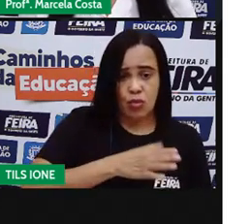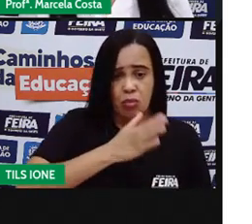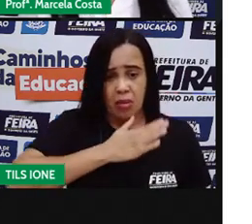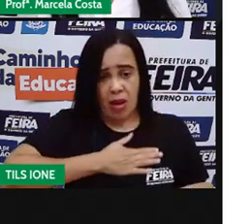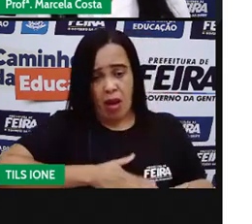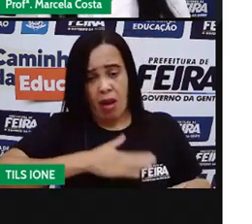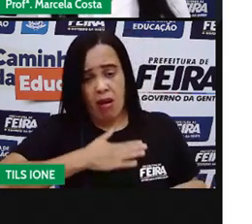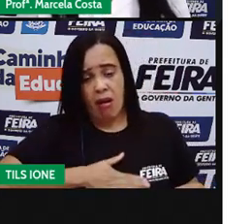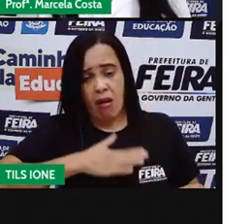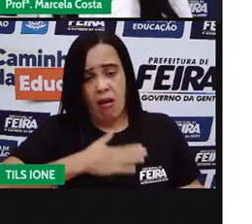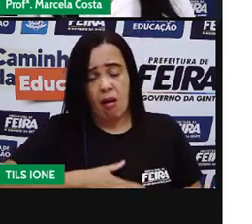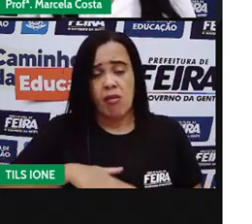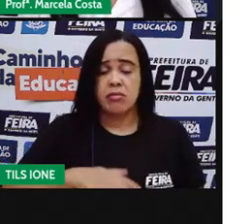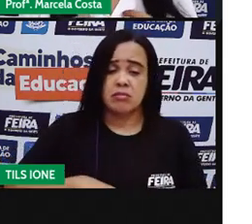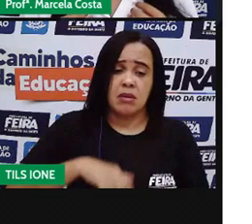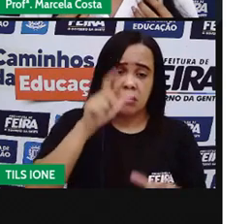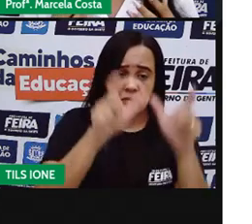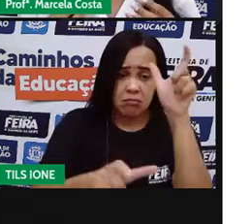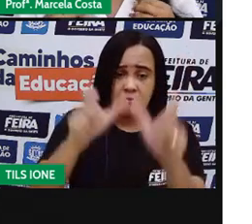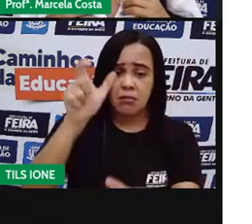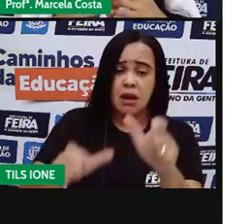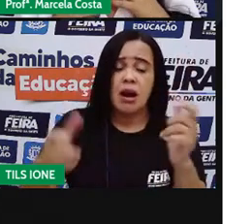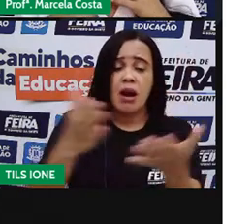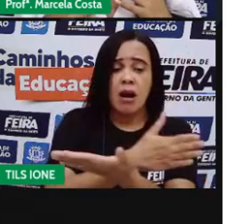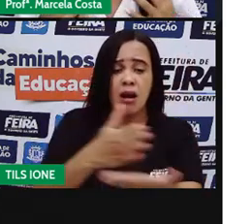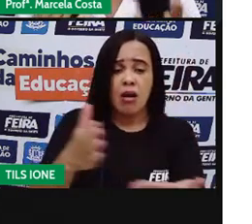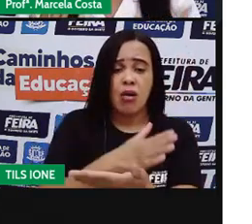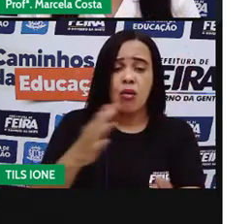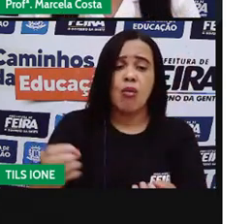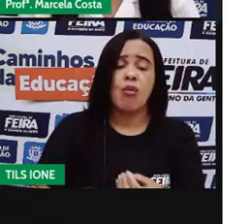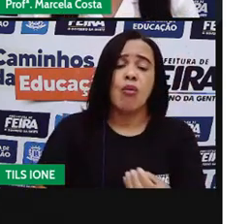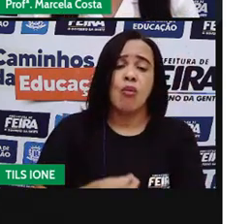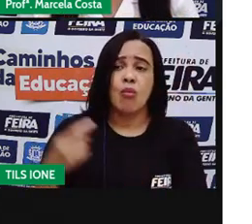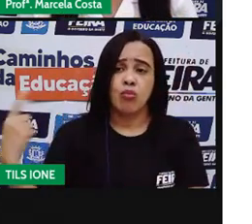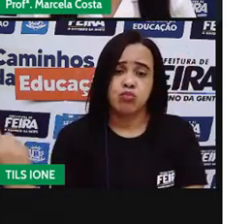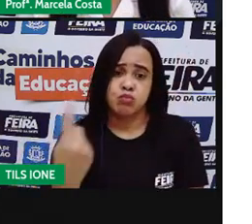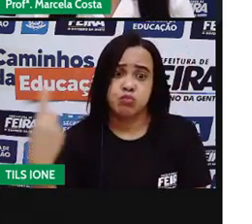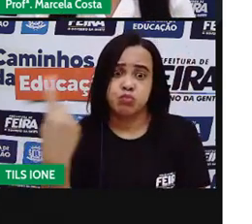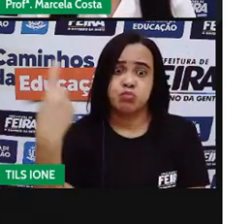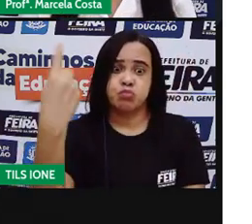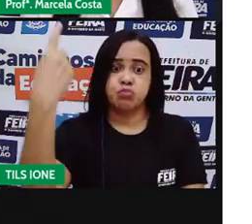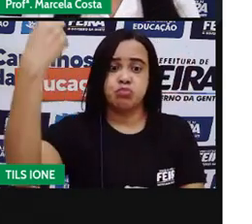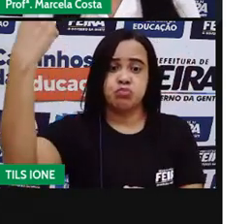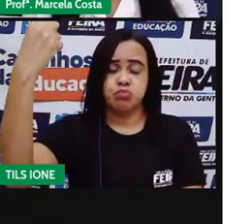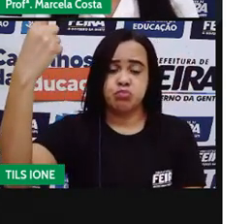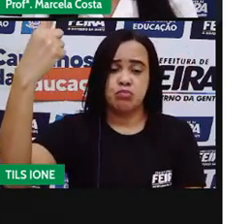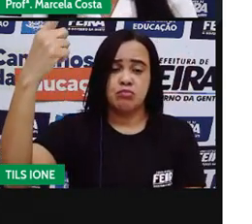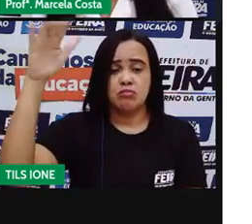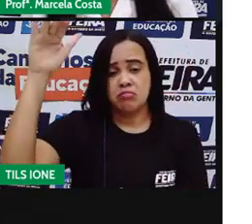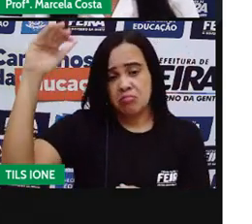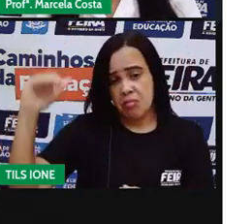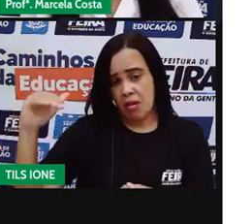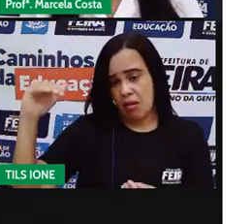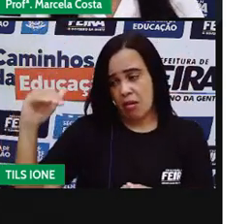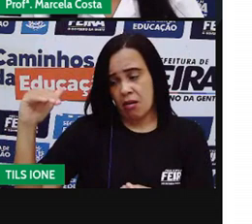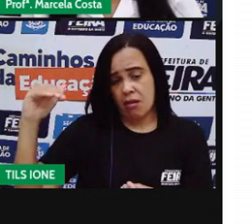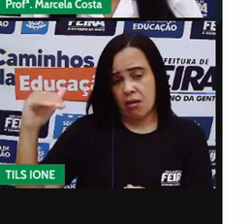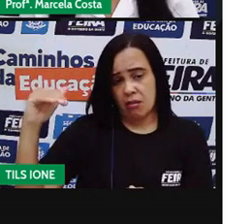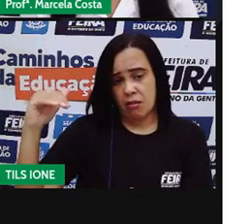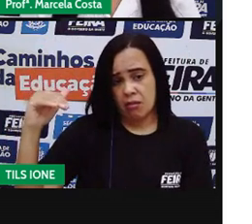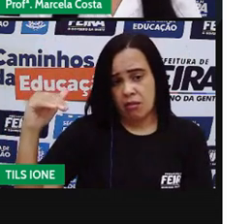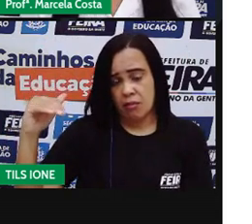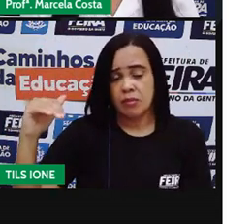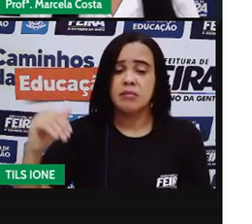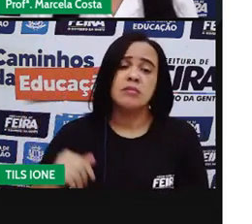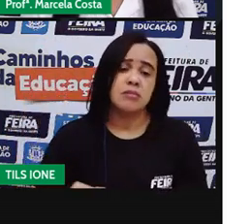tem gente que é muito alto, tem gente que é muito baixo, bem, bem